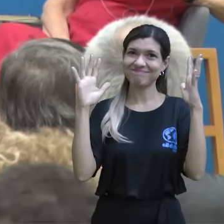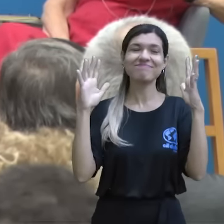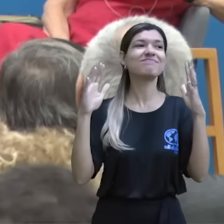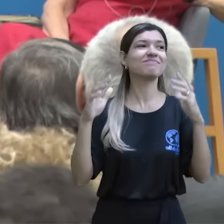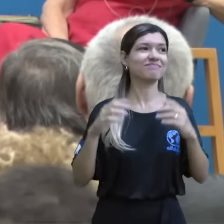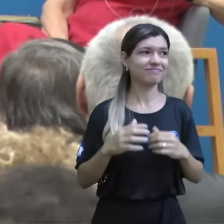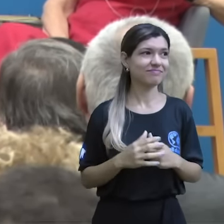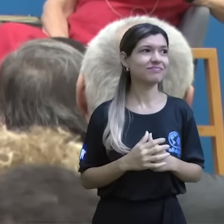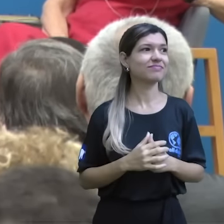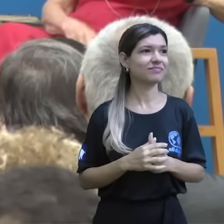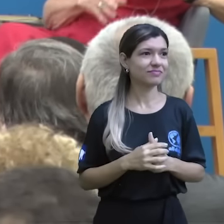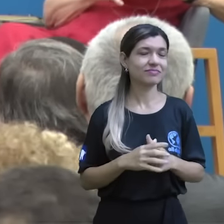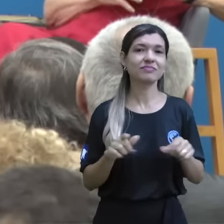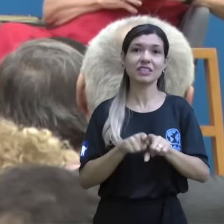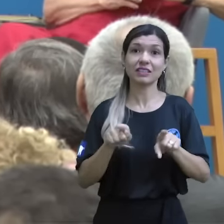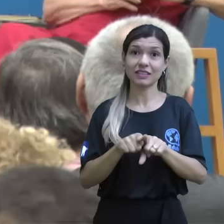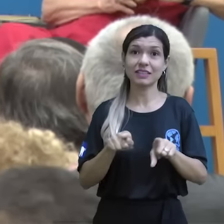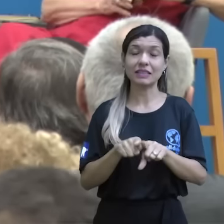pseudo-doutor.